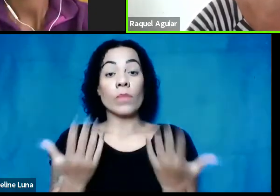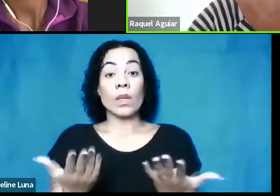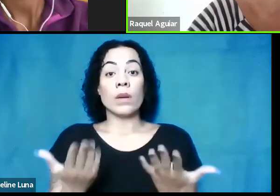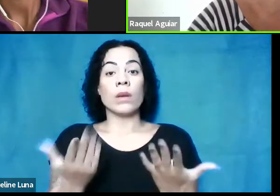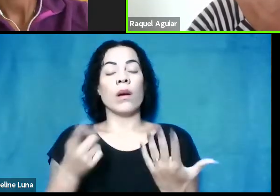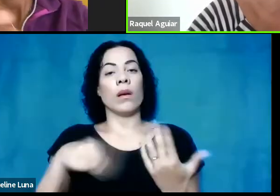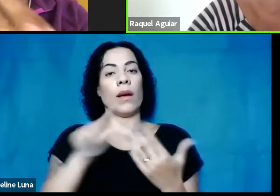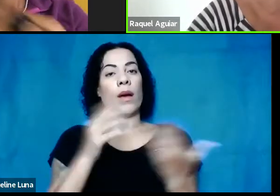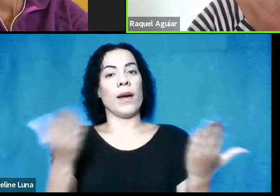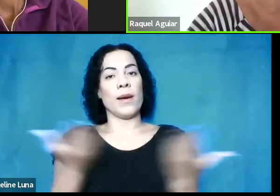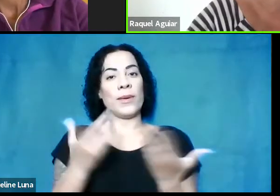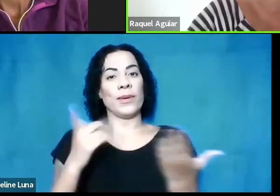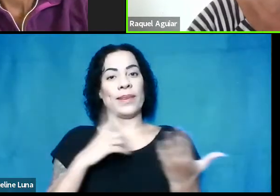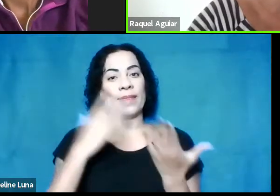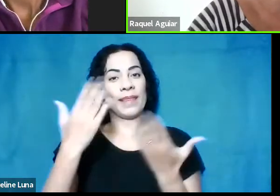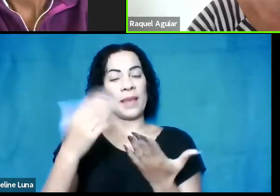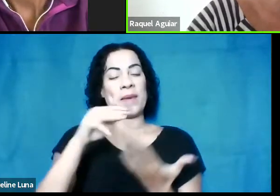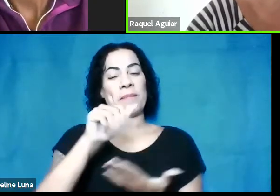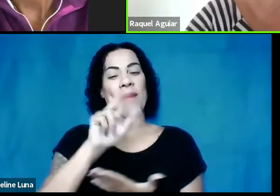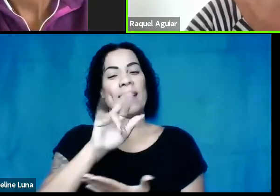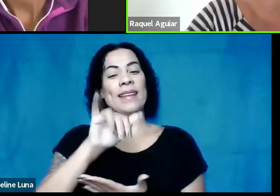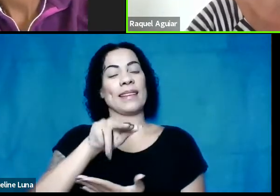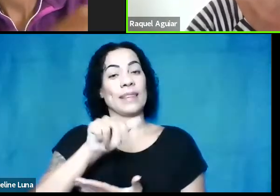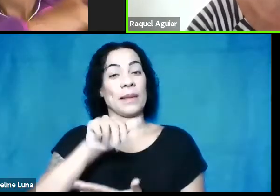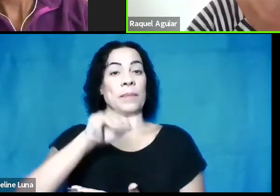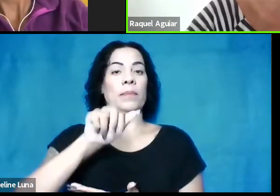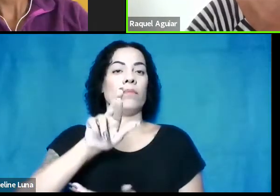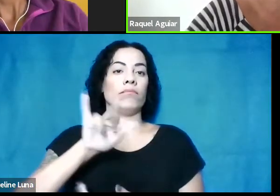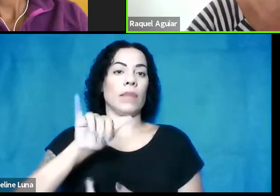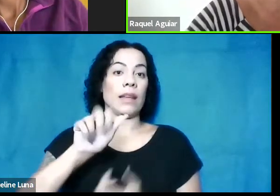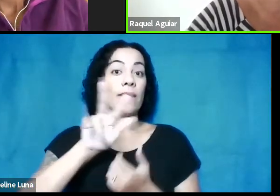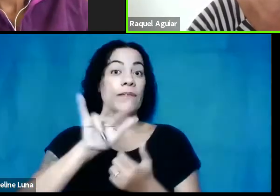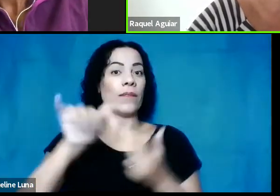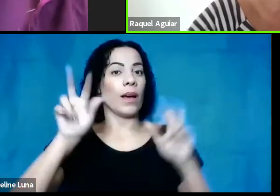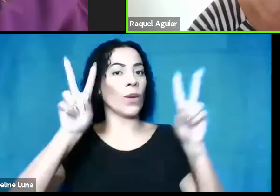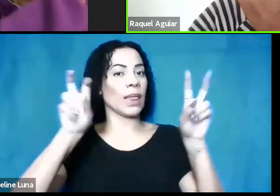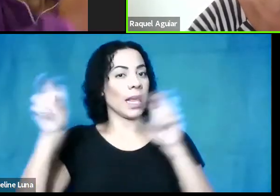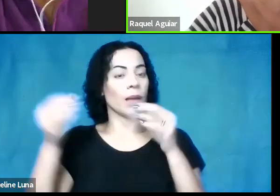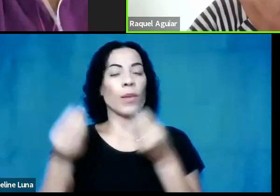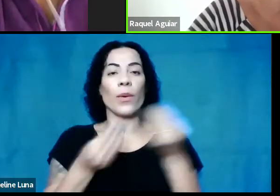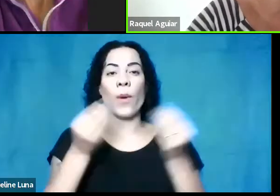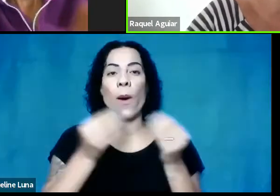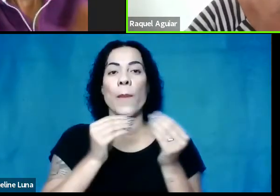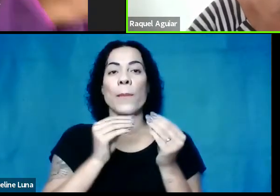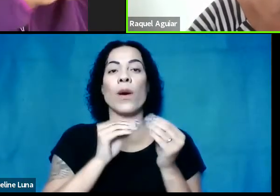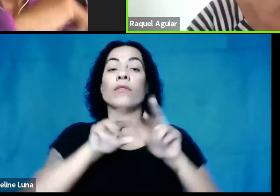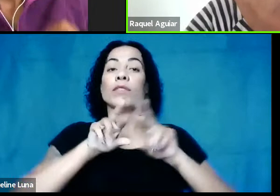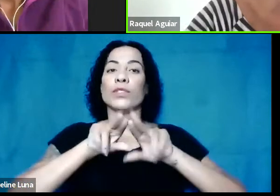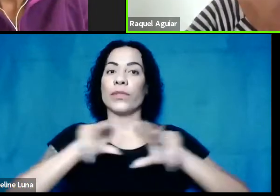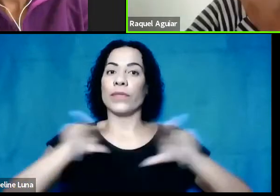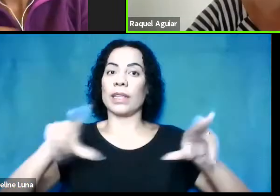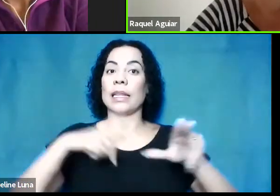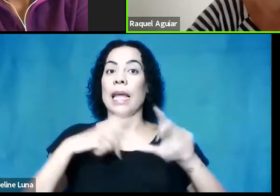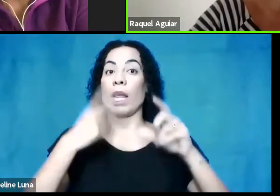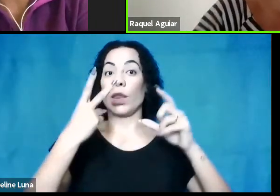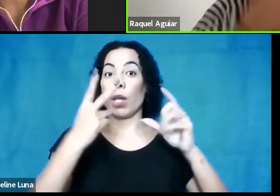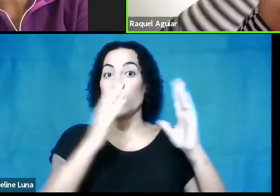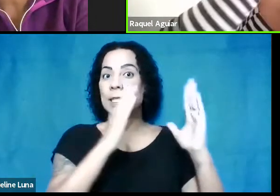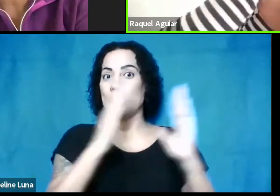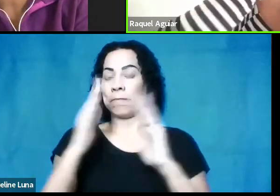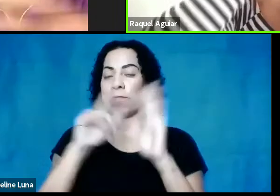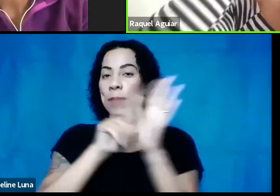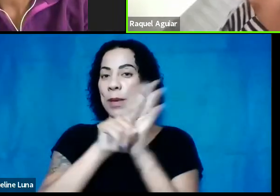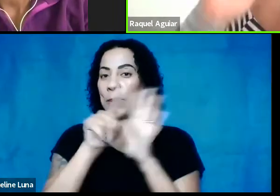nossa querida Marina Maria, que vai trazer o tema da diversidade. Já estamos aqui com 2 blocos de perguntas bem quentes,